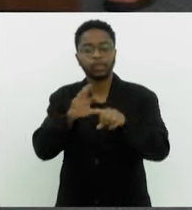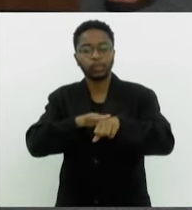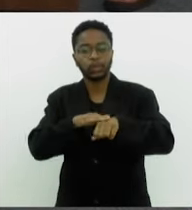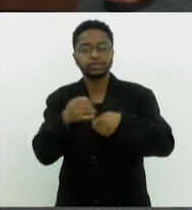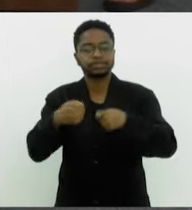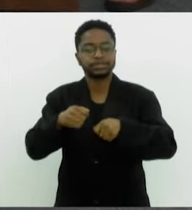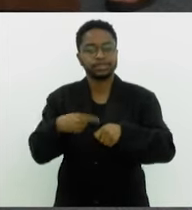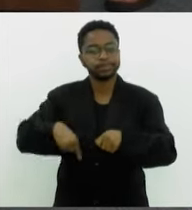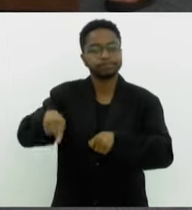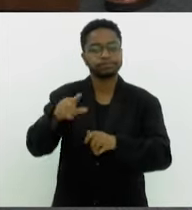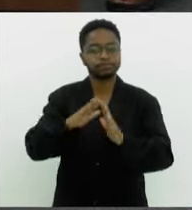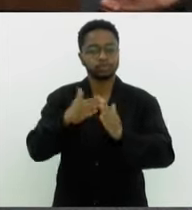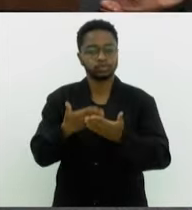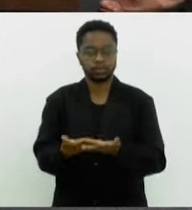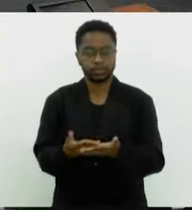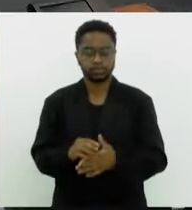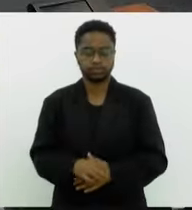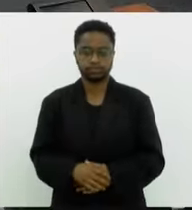escola.